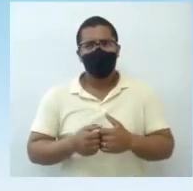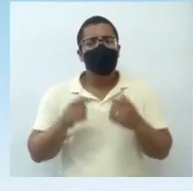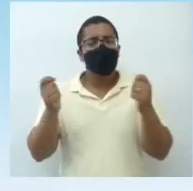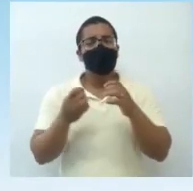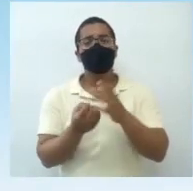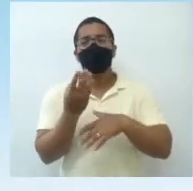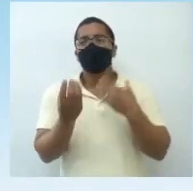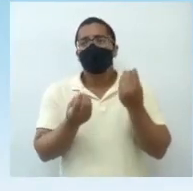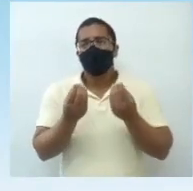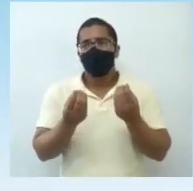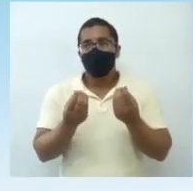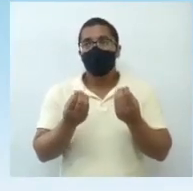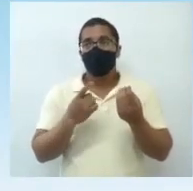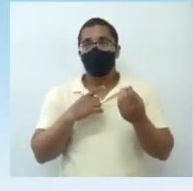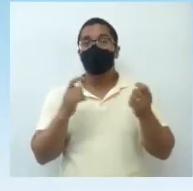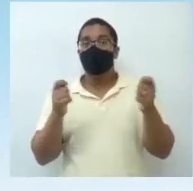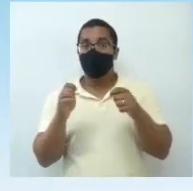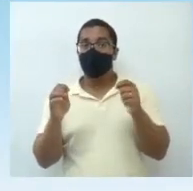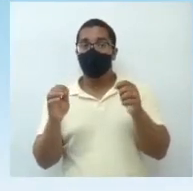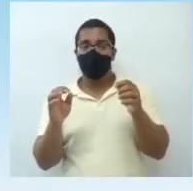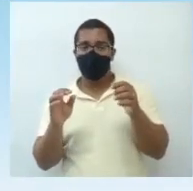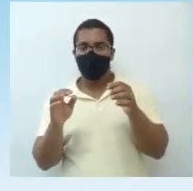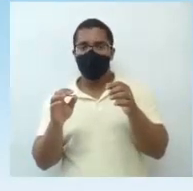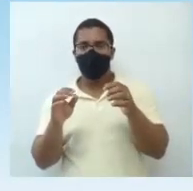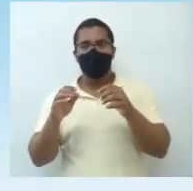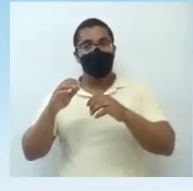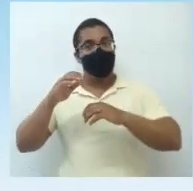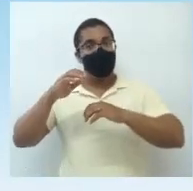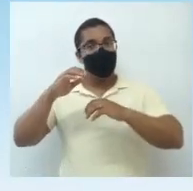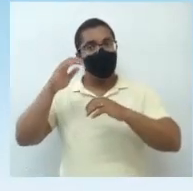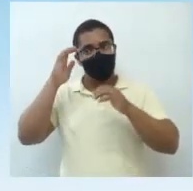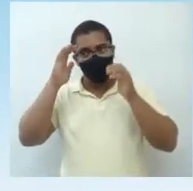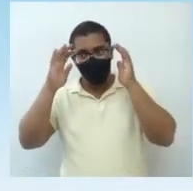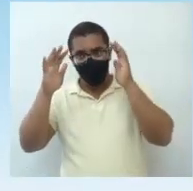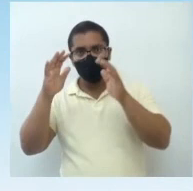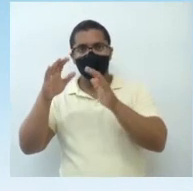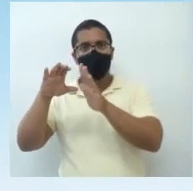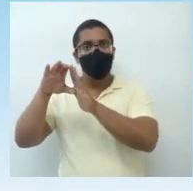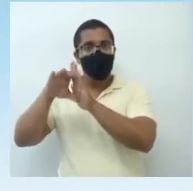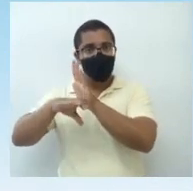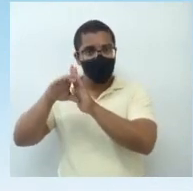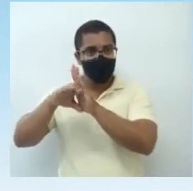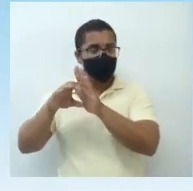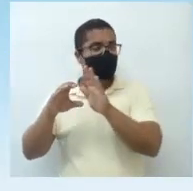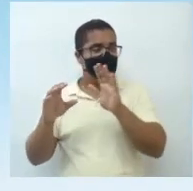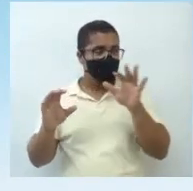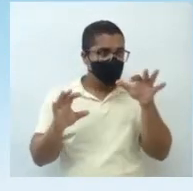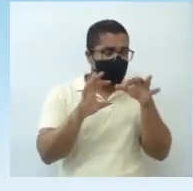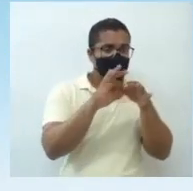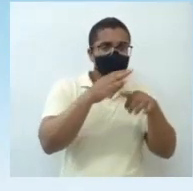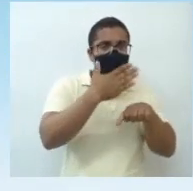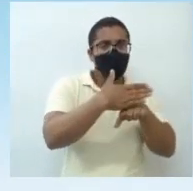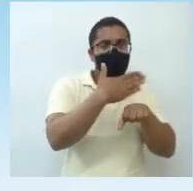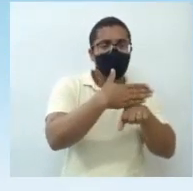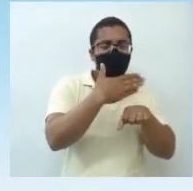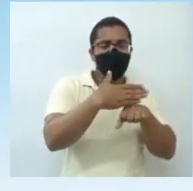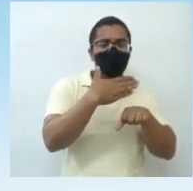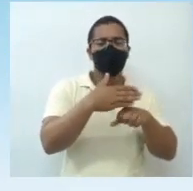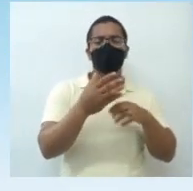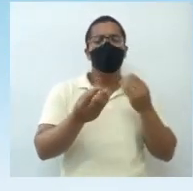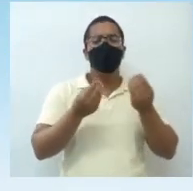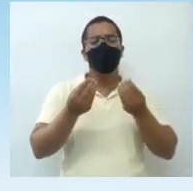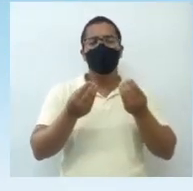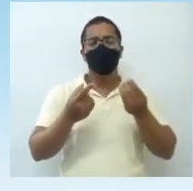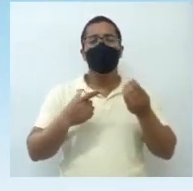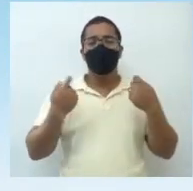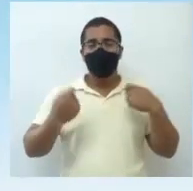isso quando a unir a teoria EA prática por quando ele conseguisse fazer a junção dos dois